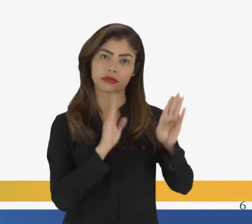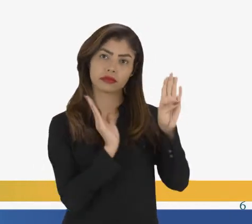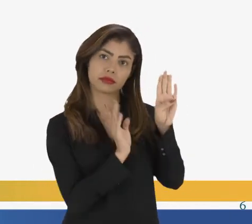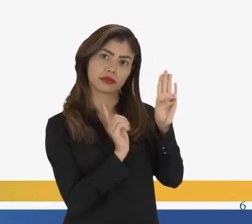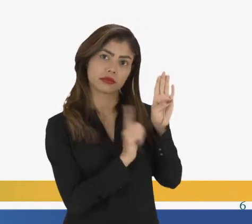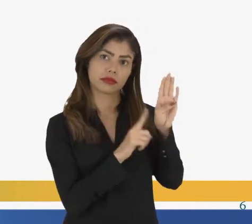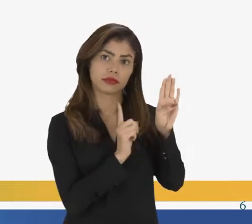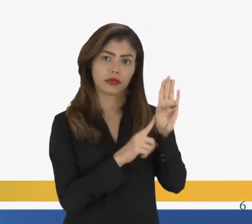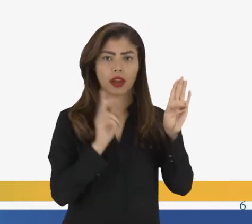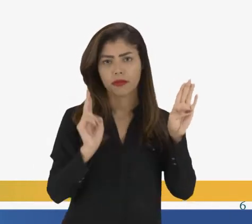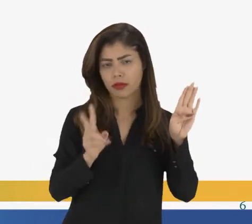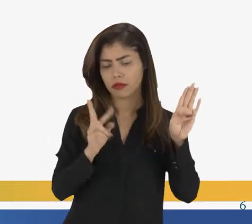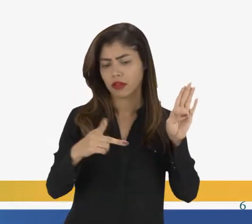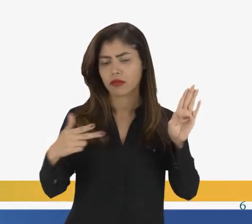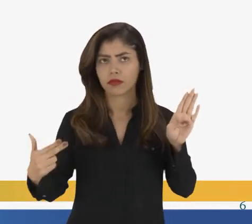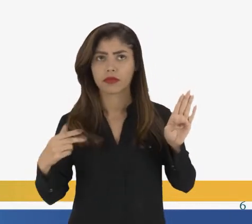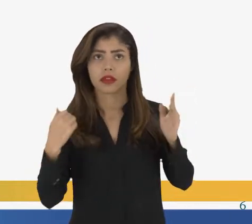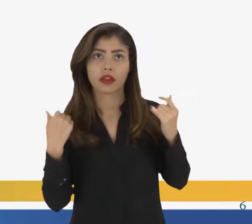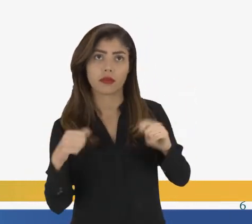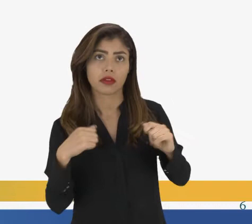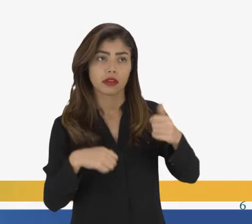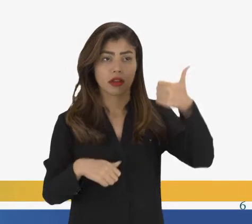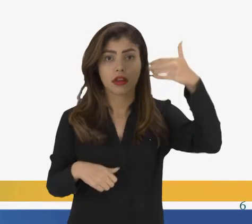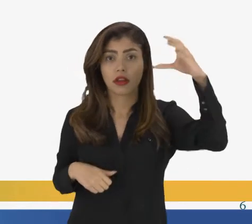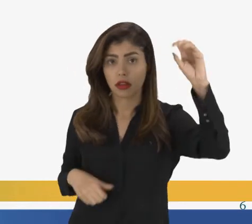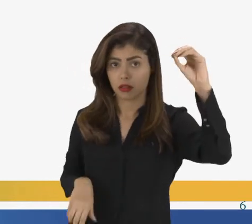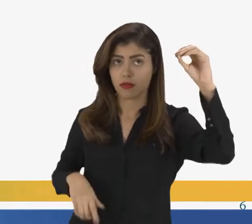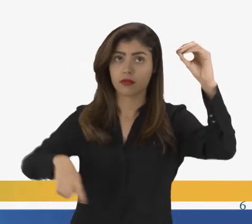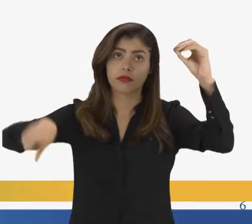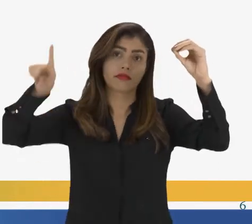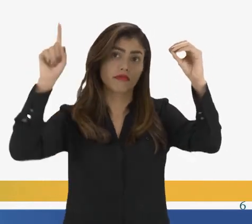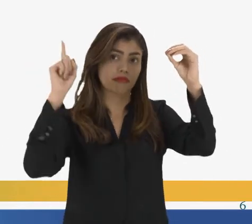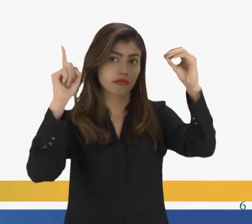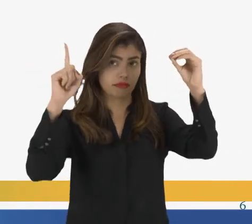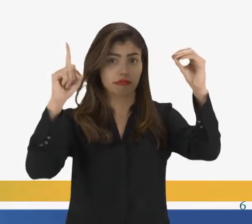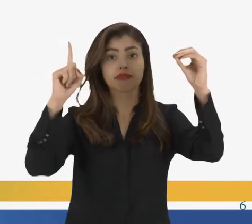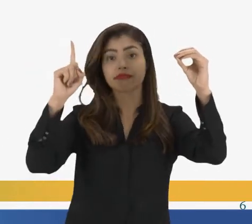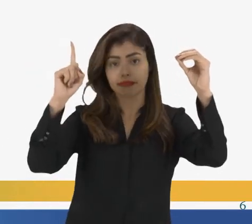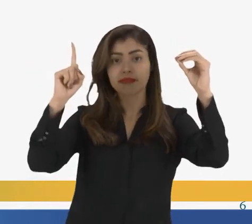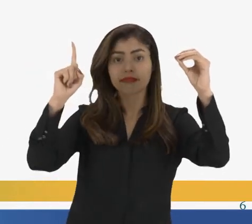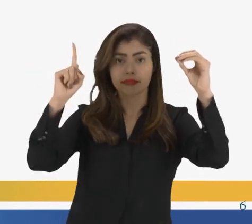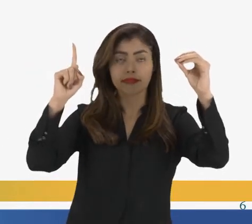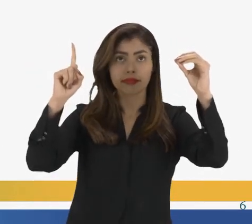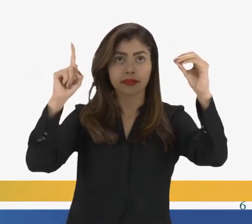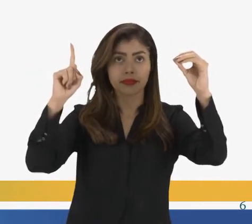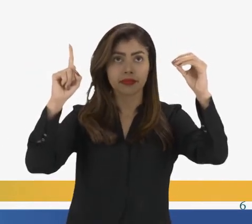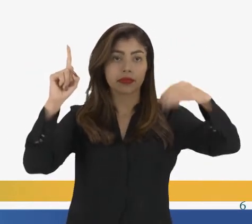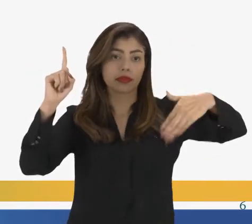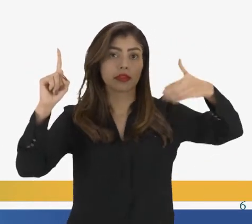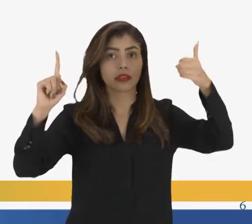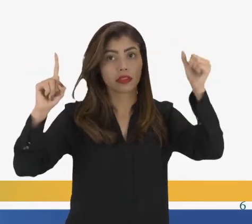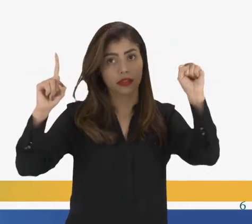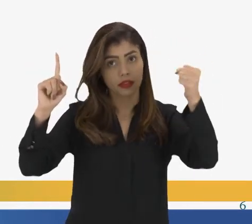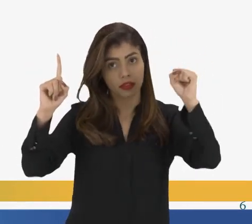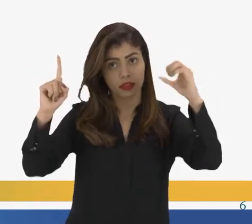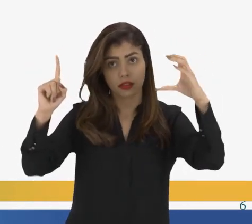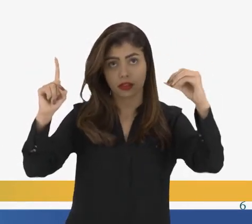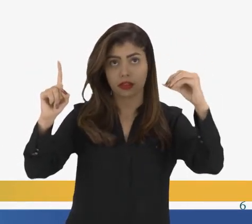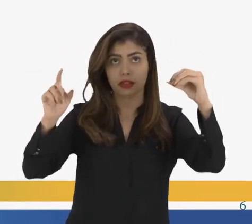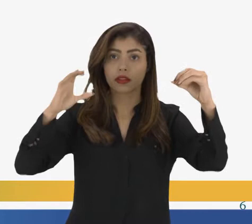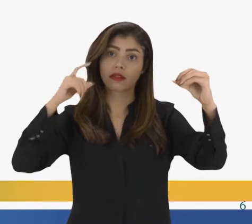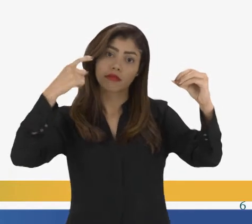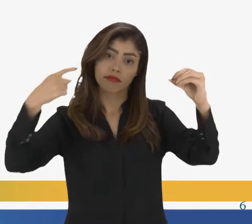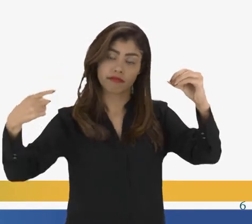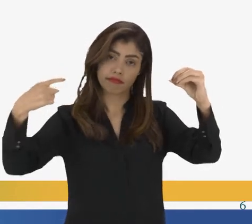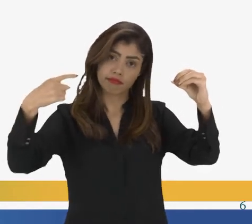Cubo B, mesmo procedimento. Ele precisa de 10 calorias para variar 1 grau Celsius. E ele também recebe